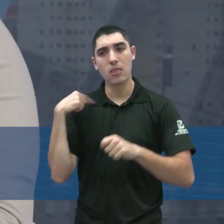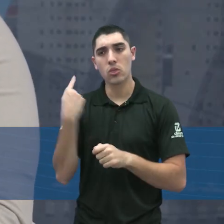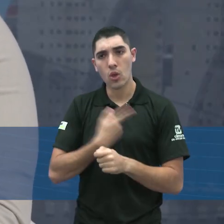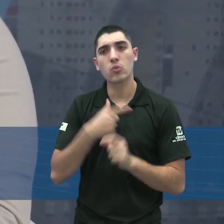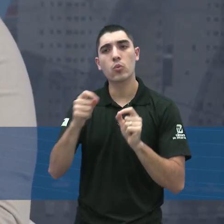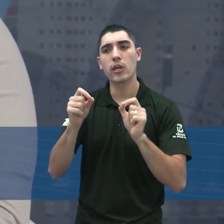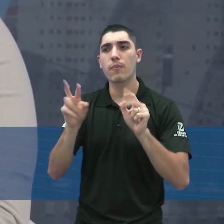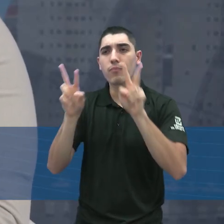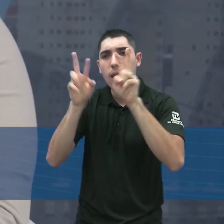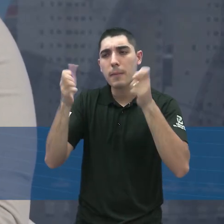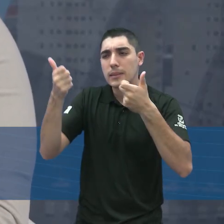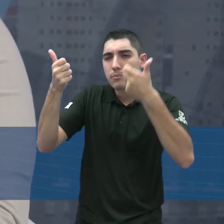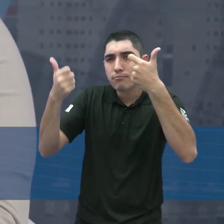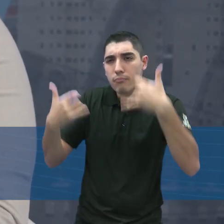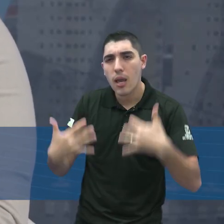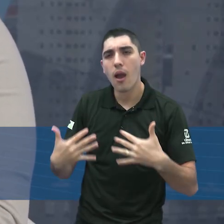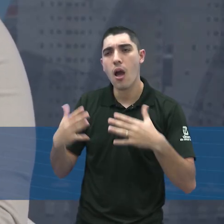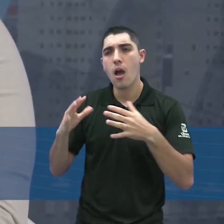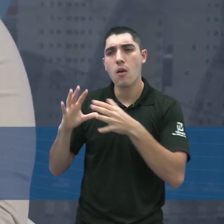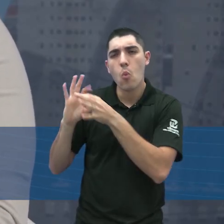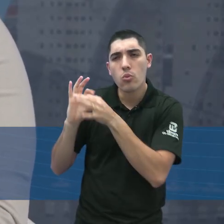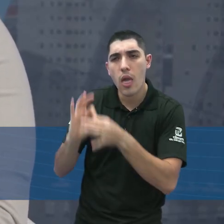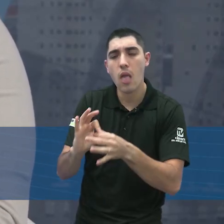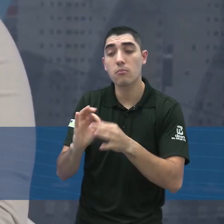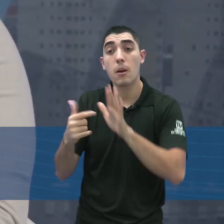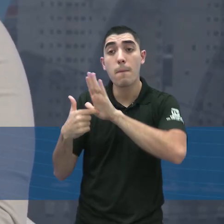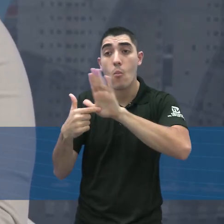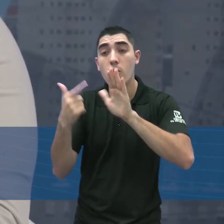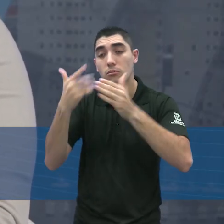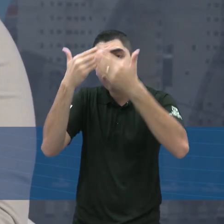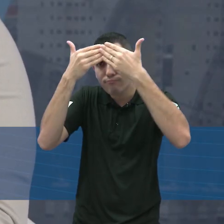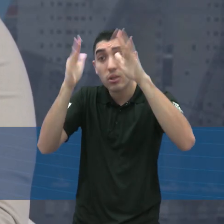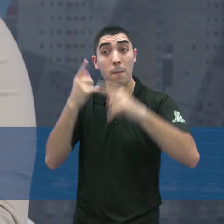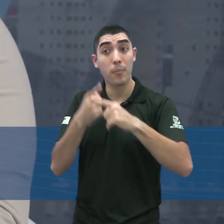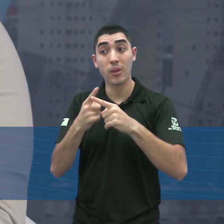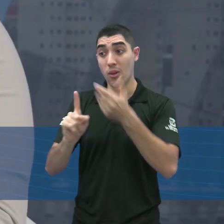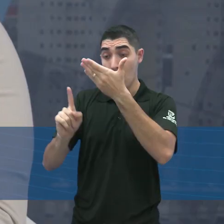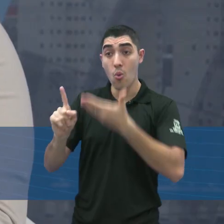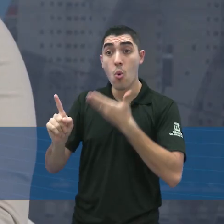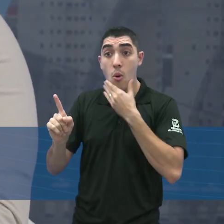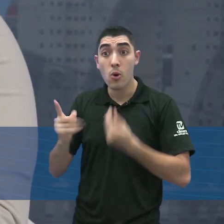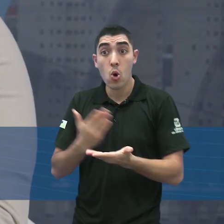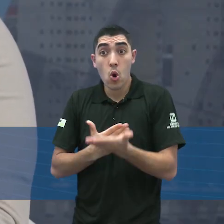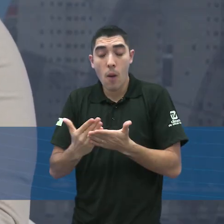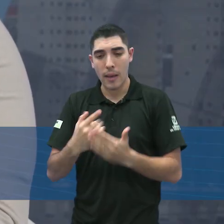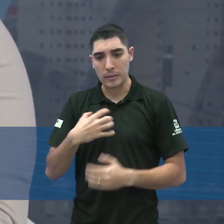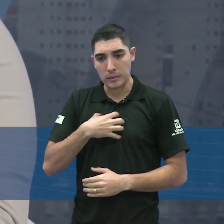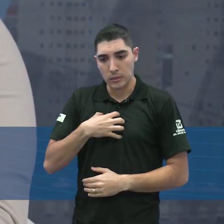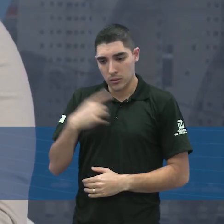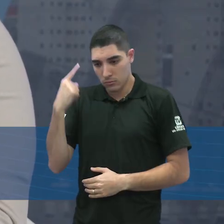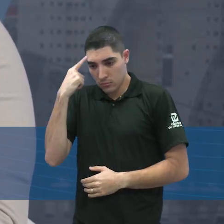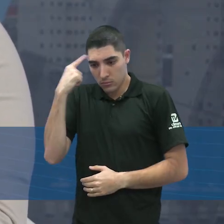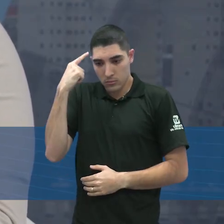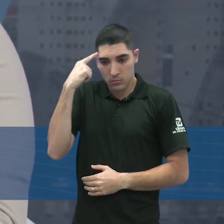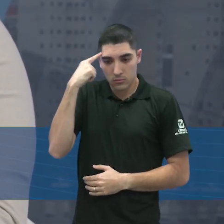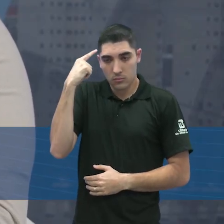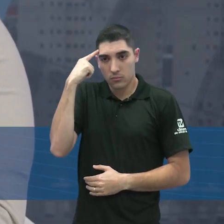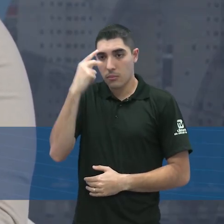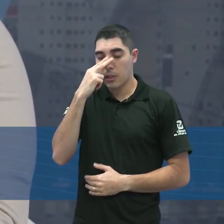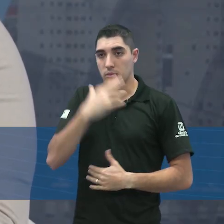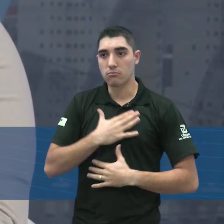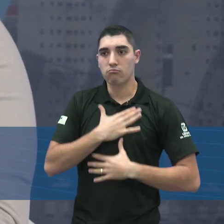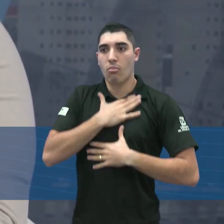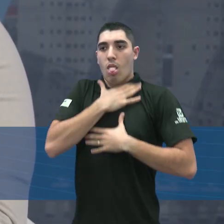isso, porque esse conceito tem realmente sufocado o homem, né? Enquanto ser humano, enquanto pessoa,